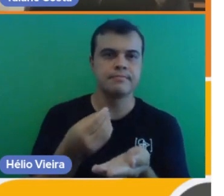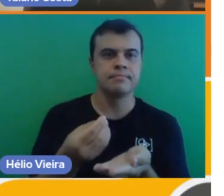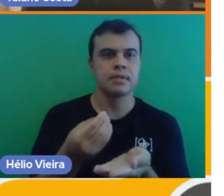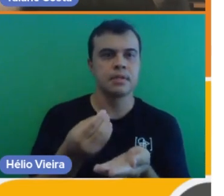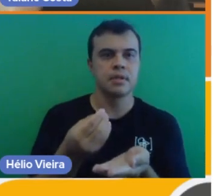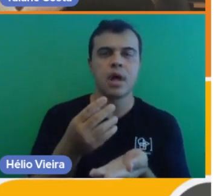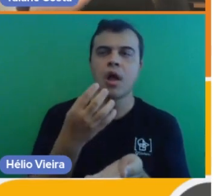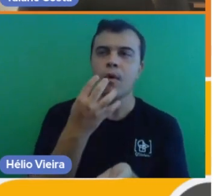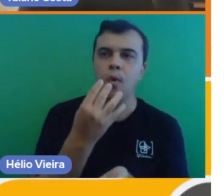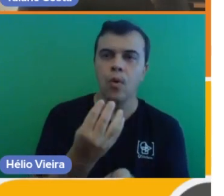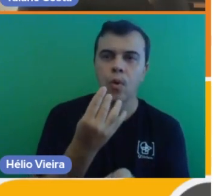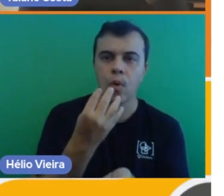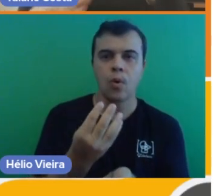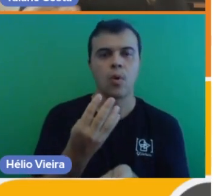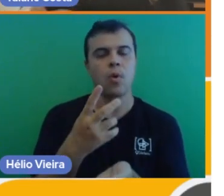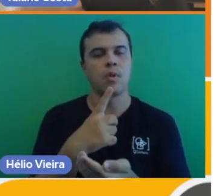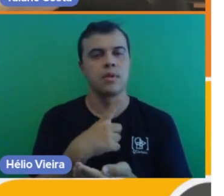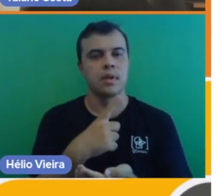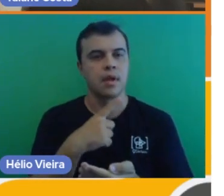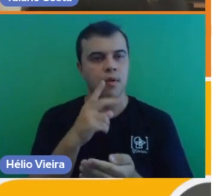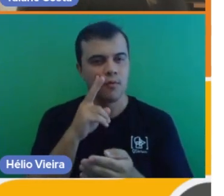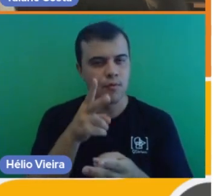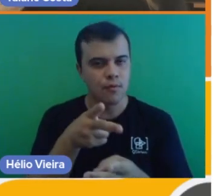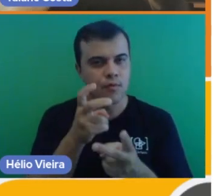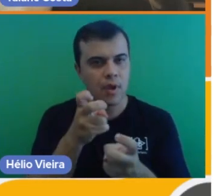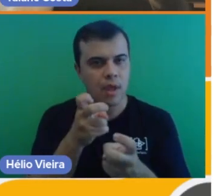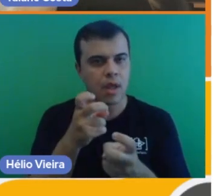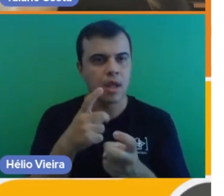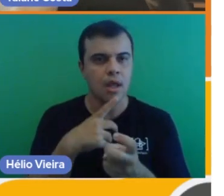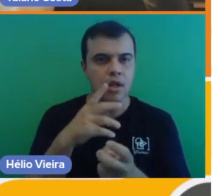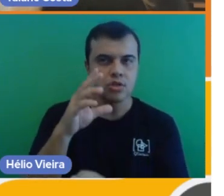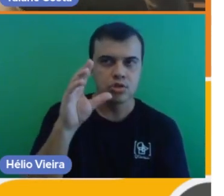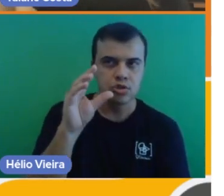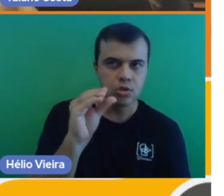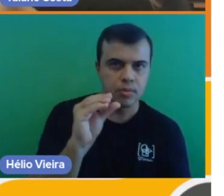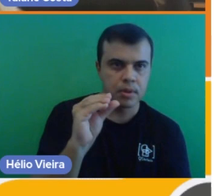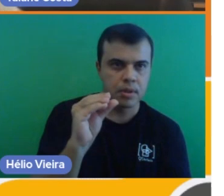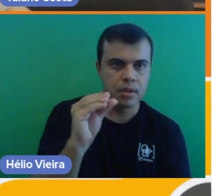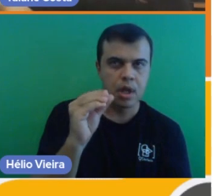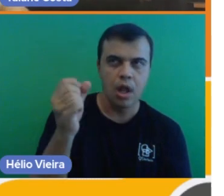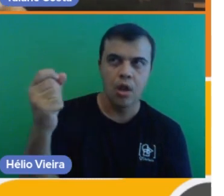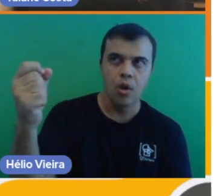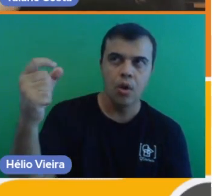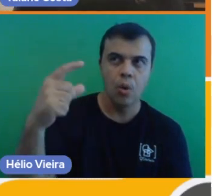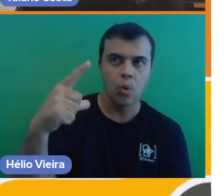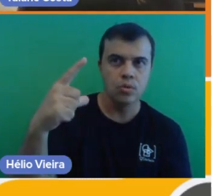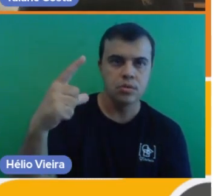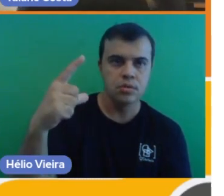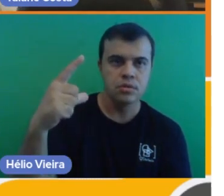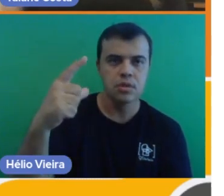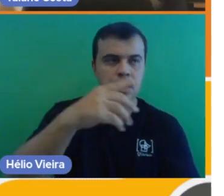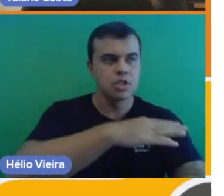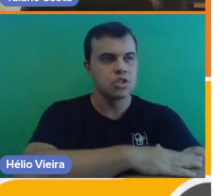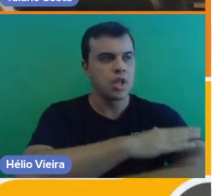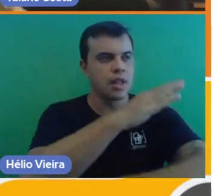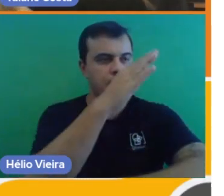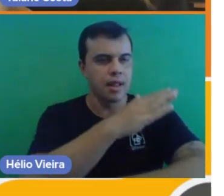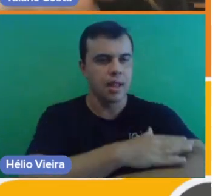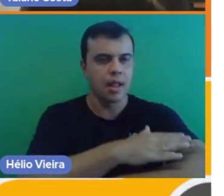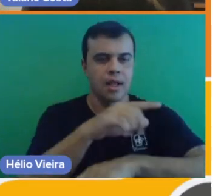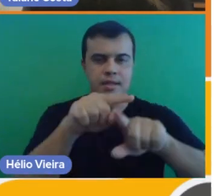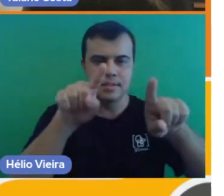as cores, observar as sombras, de onde que está entrando a luz, por exemplo, a luz da janela da